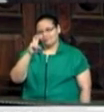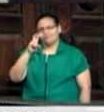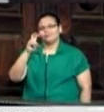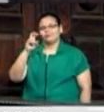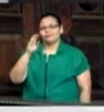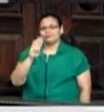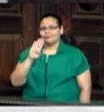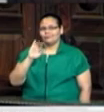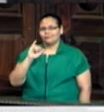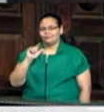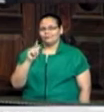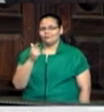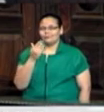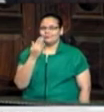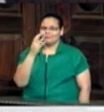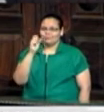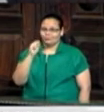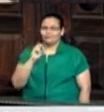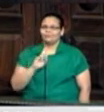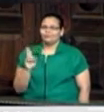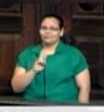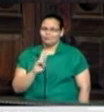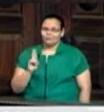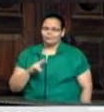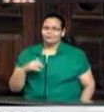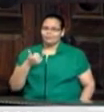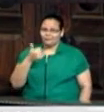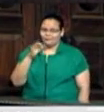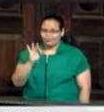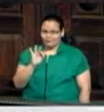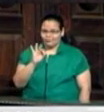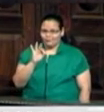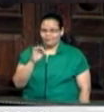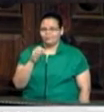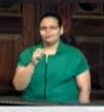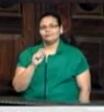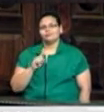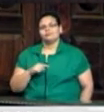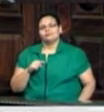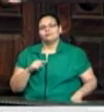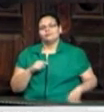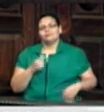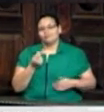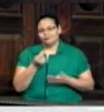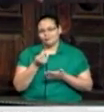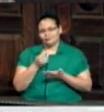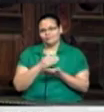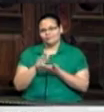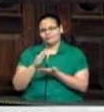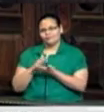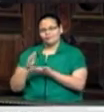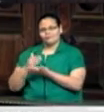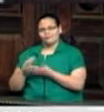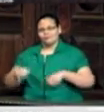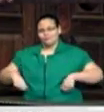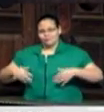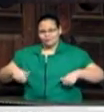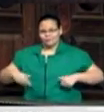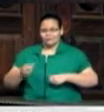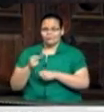25 bilhões de reais. 10 de restos a pagar e despesas de exercício